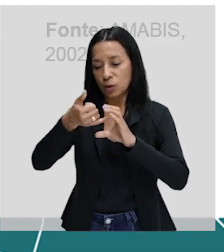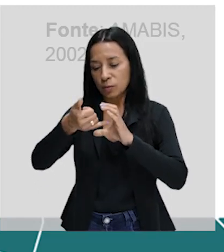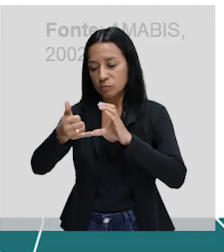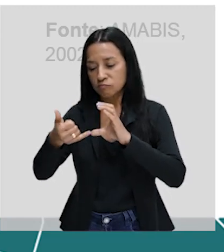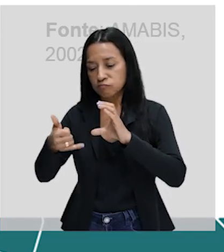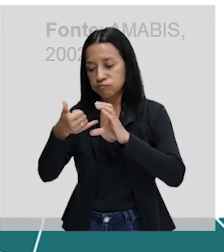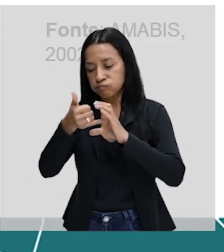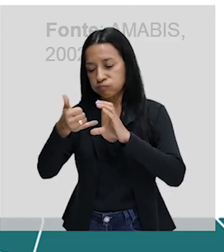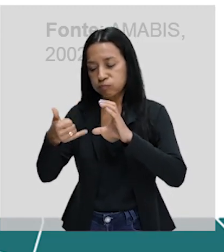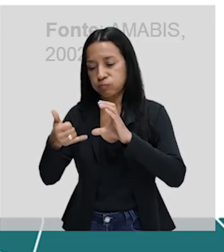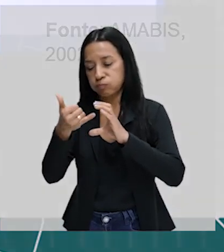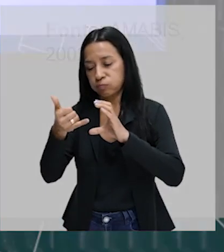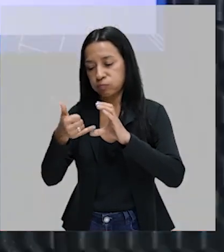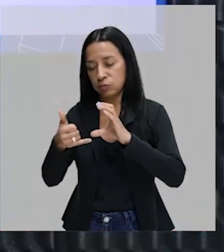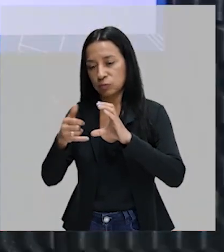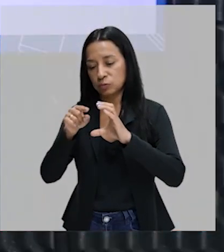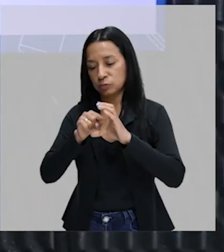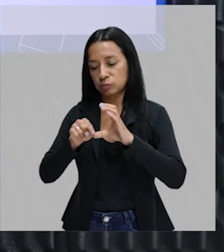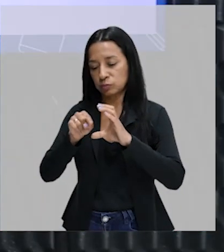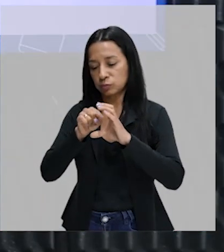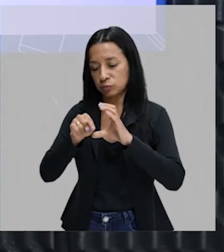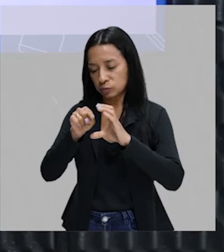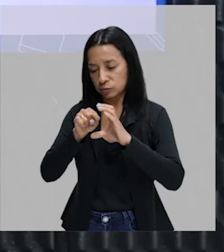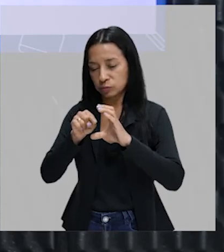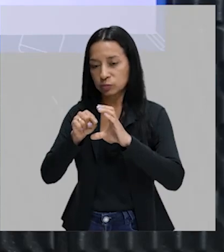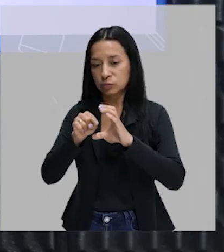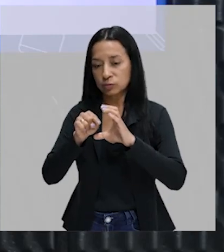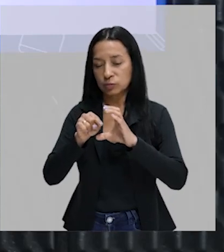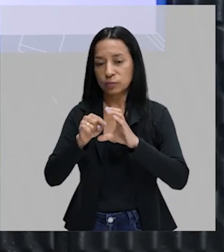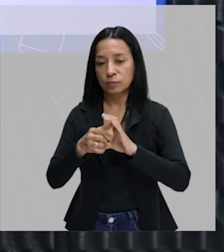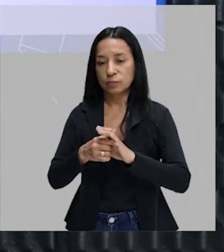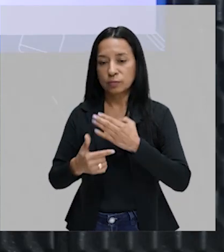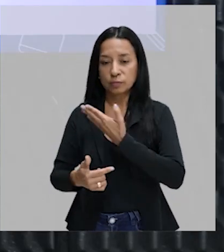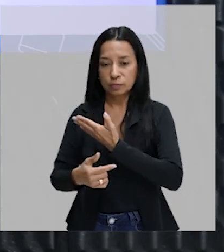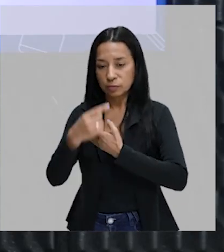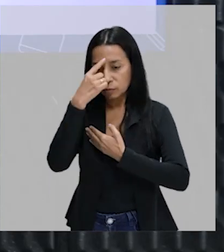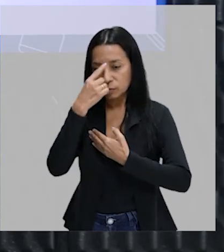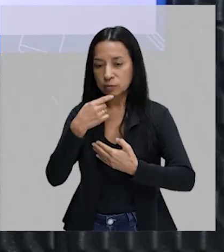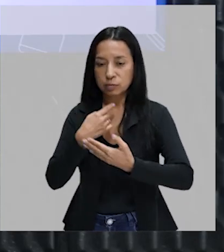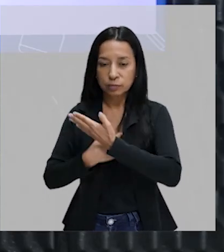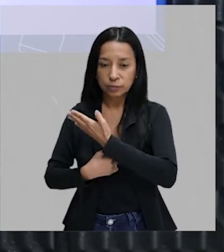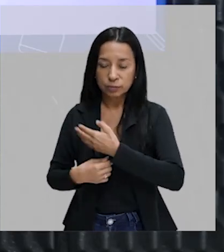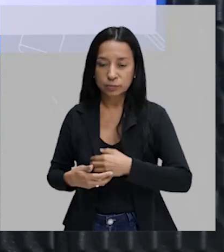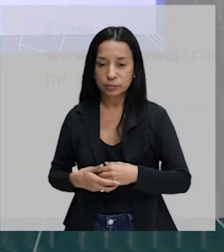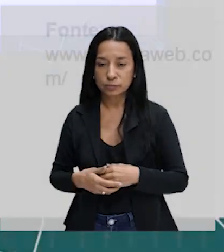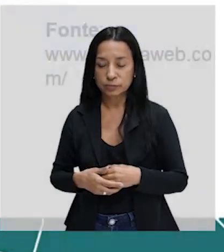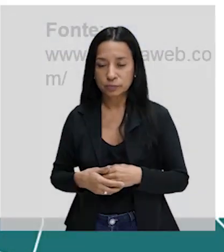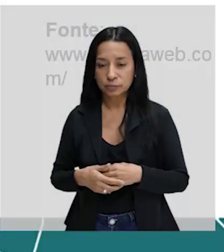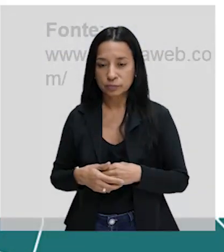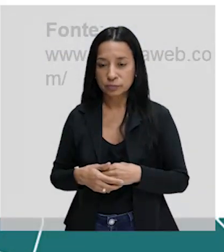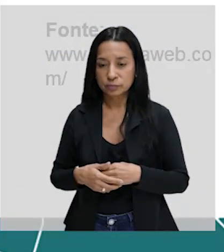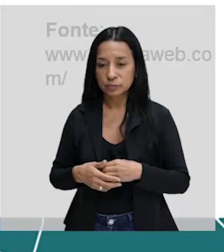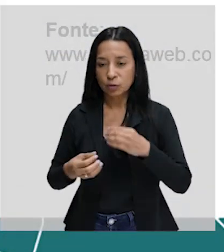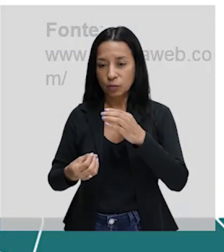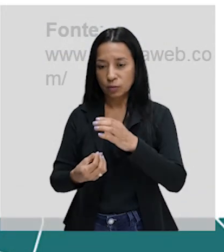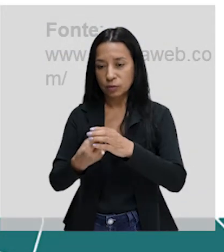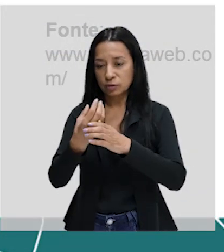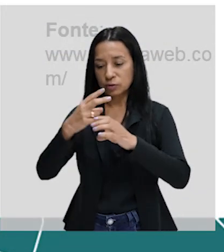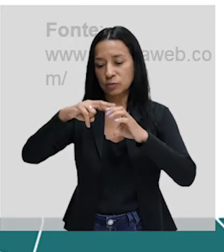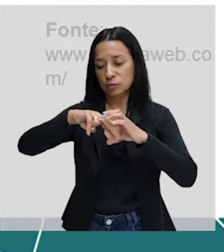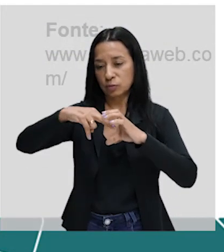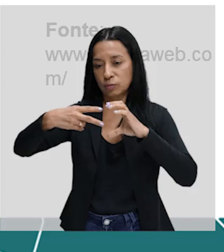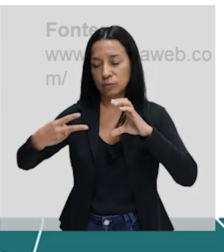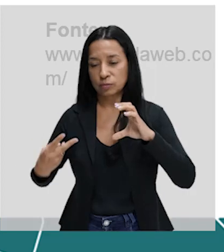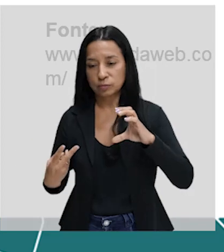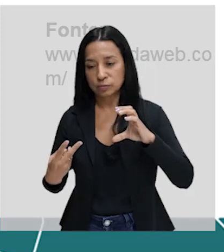por DNA e por proteínas, tá? E aqui, ó, esse DNA e essas proteínas vão dar origem aos